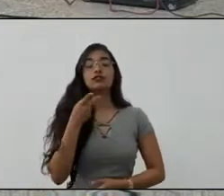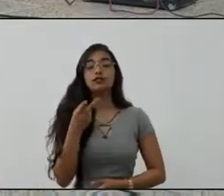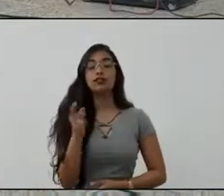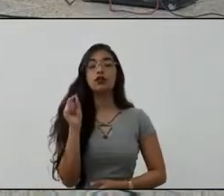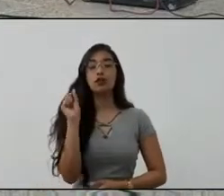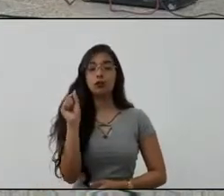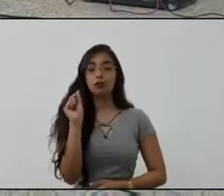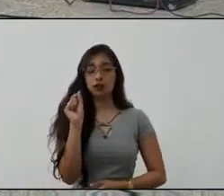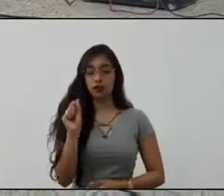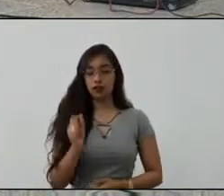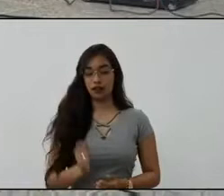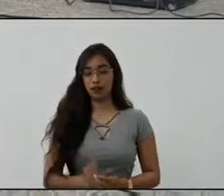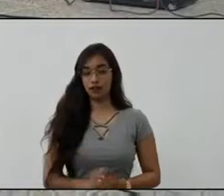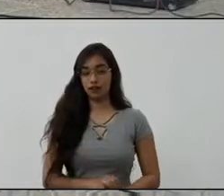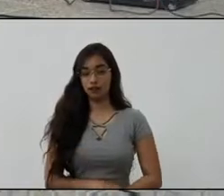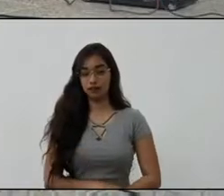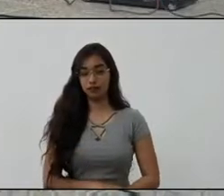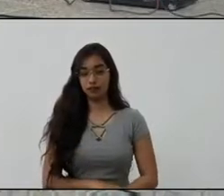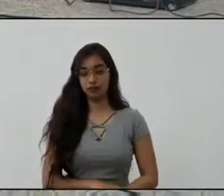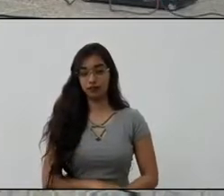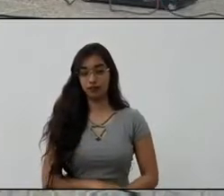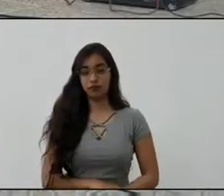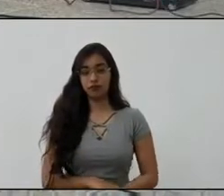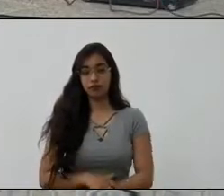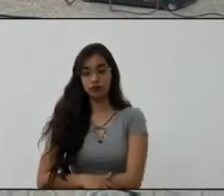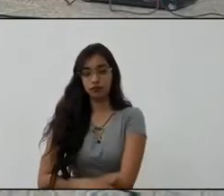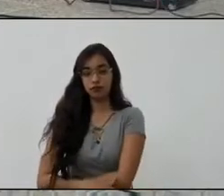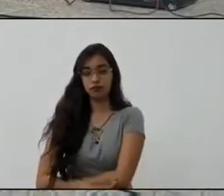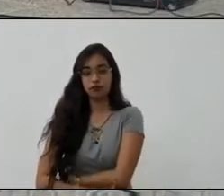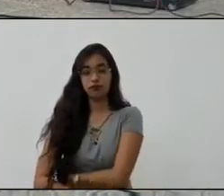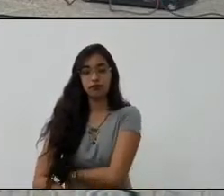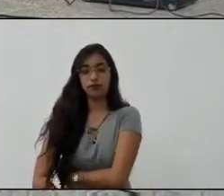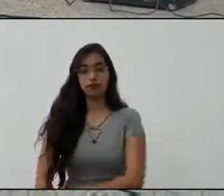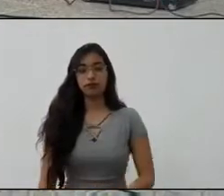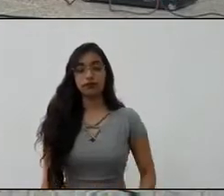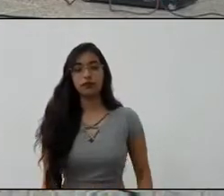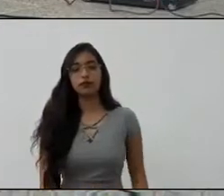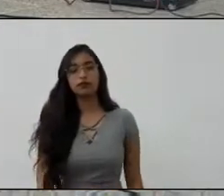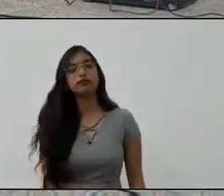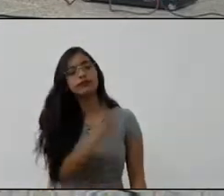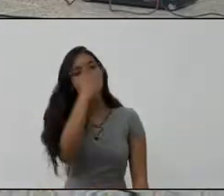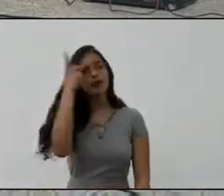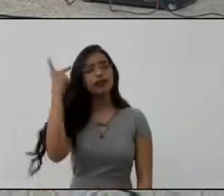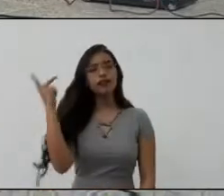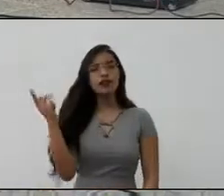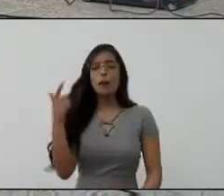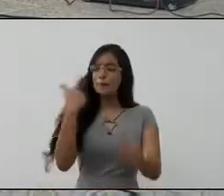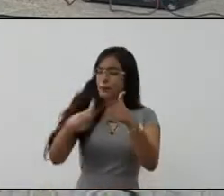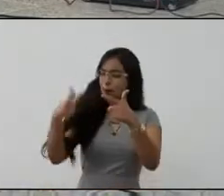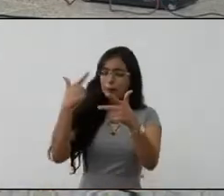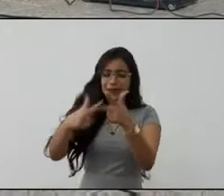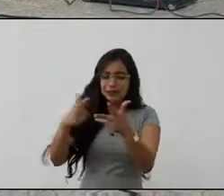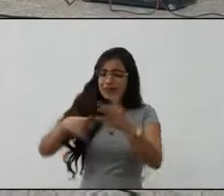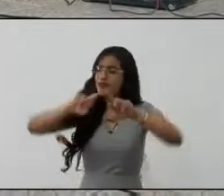acontecimentos. Enquanto as pessoas estão vivendo um turbilhão de problemas,